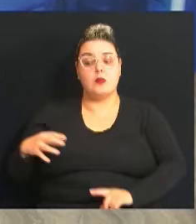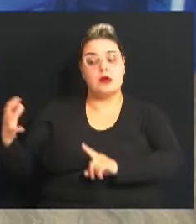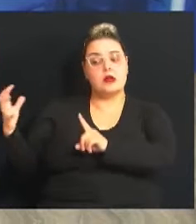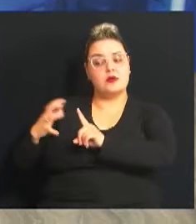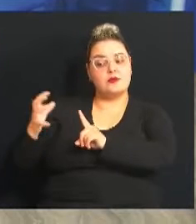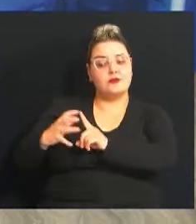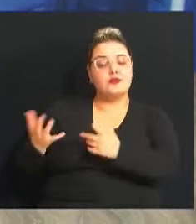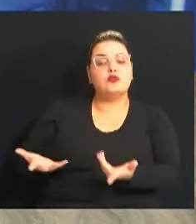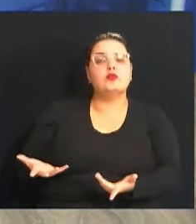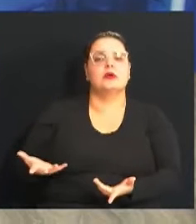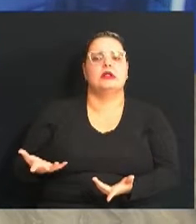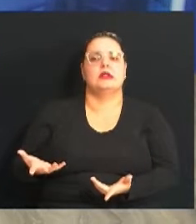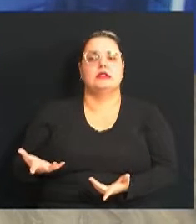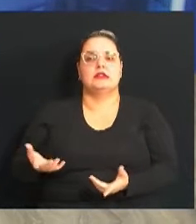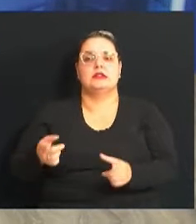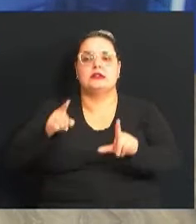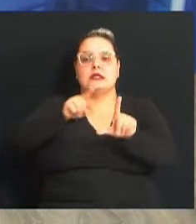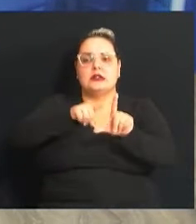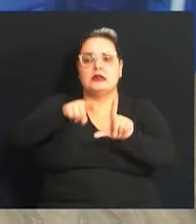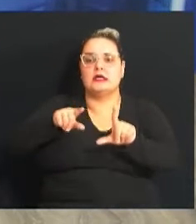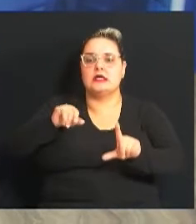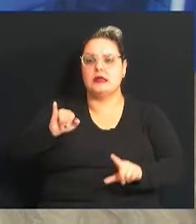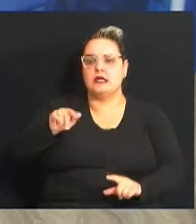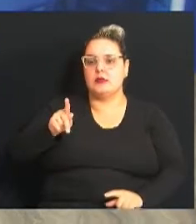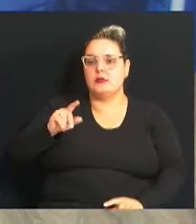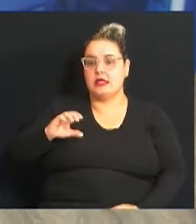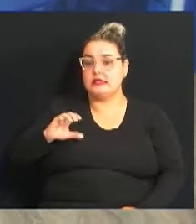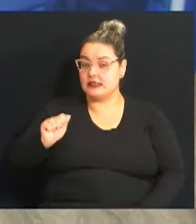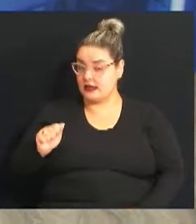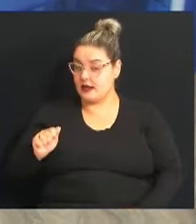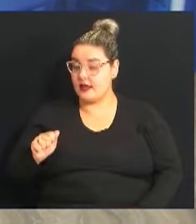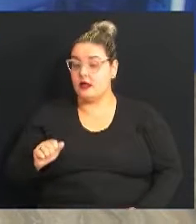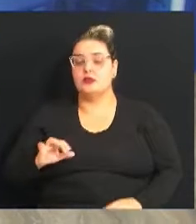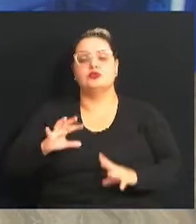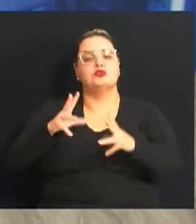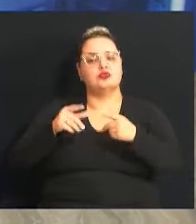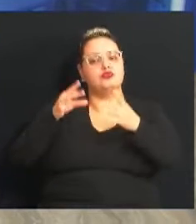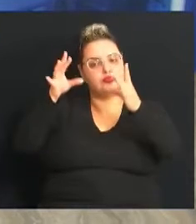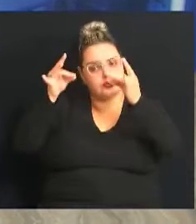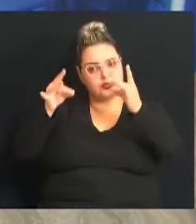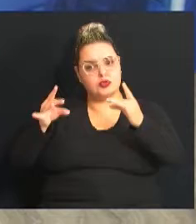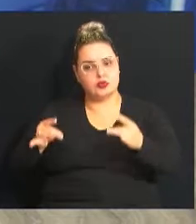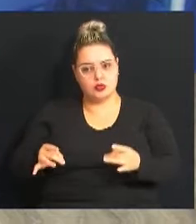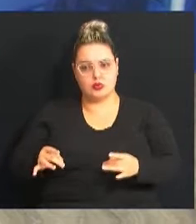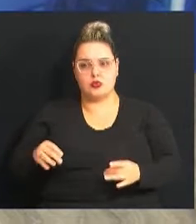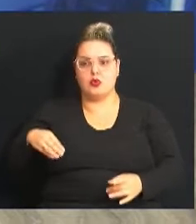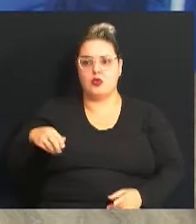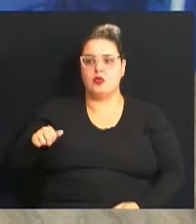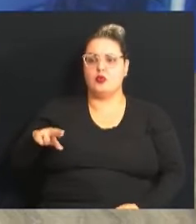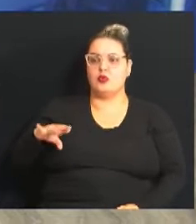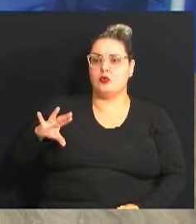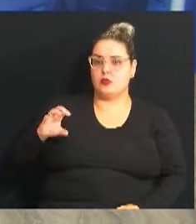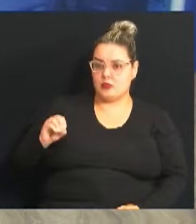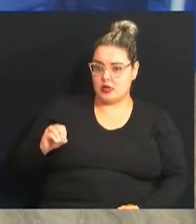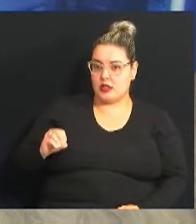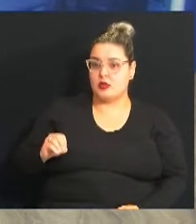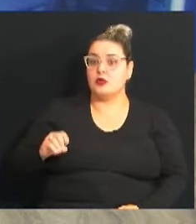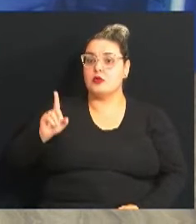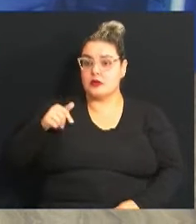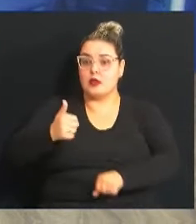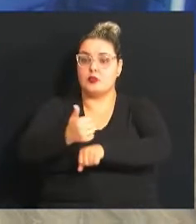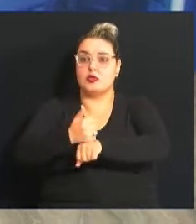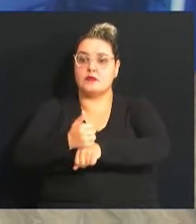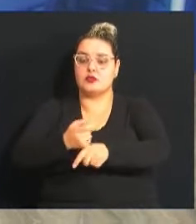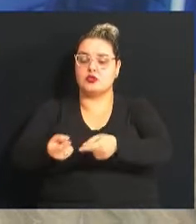fenômeno, índice de IPCA. A gente está explicando todos esses detalhezinhos aí com o Marco Antônio Rocha, economista.